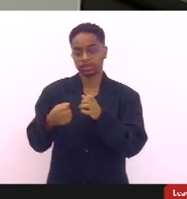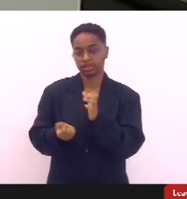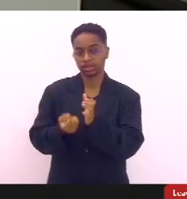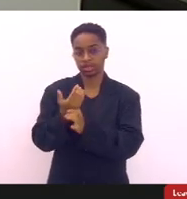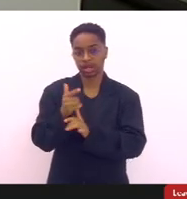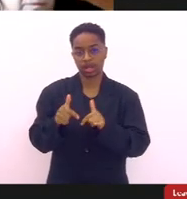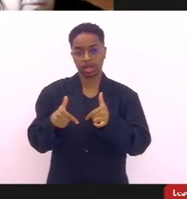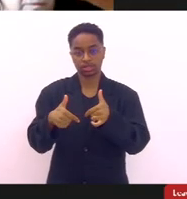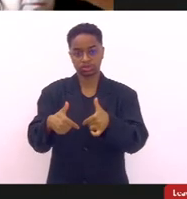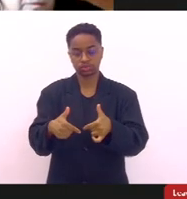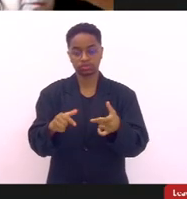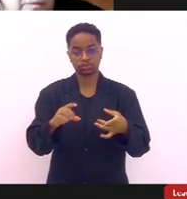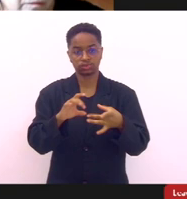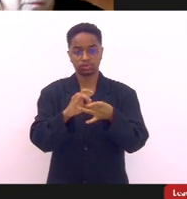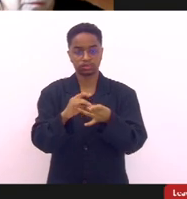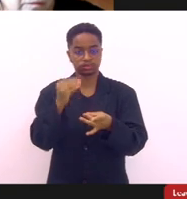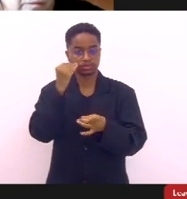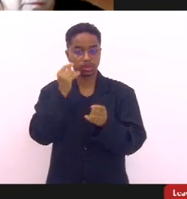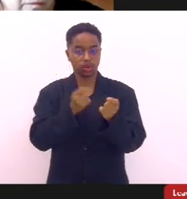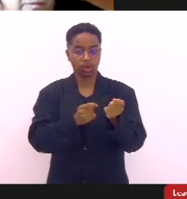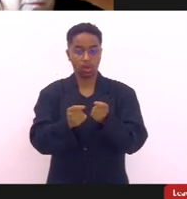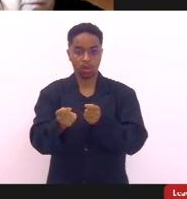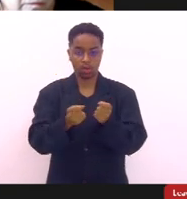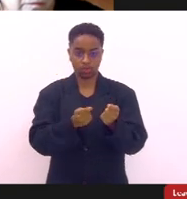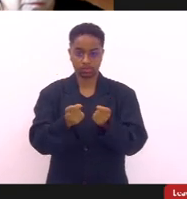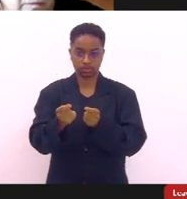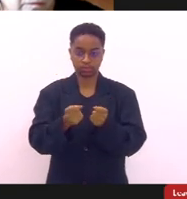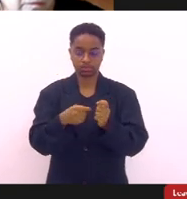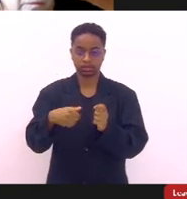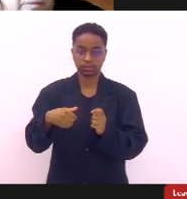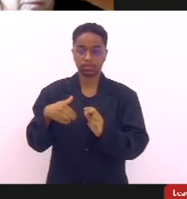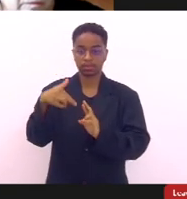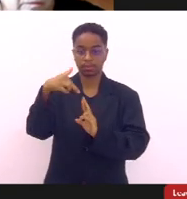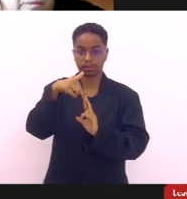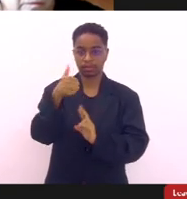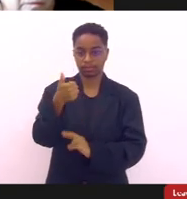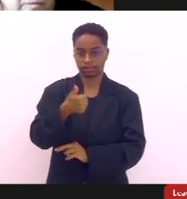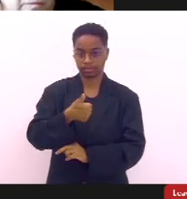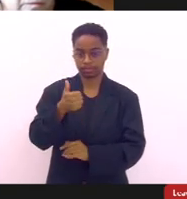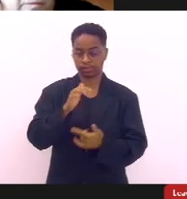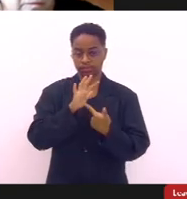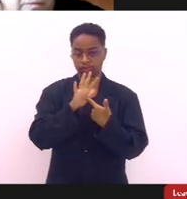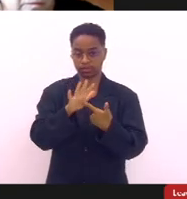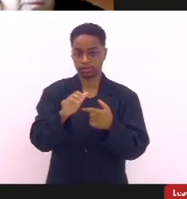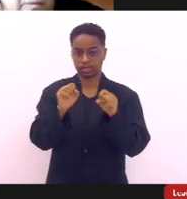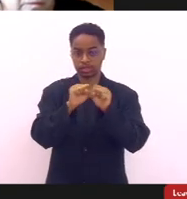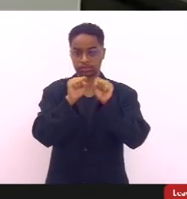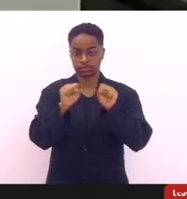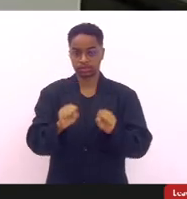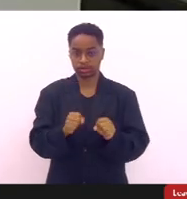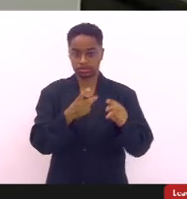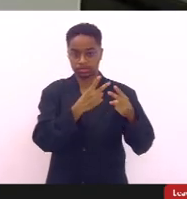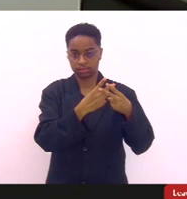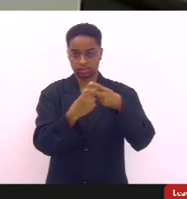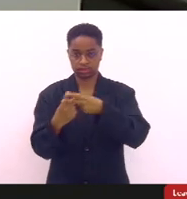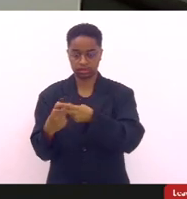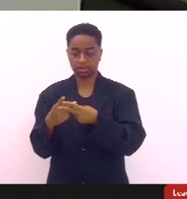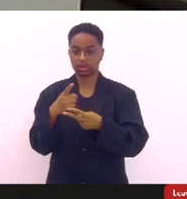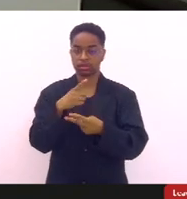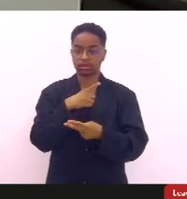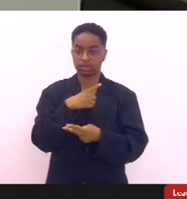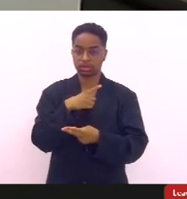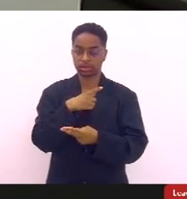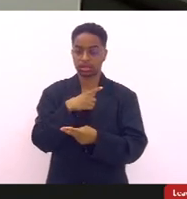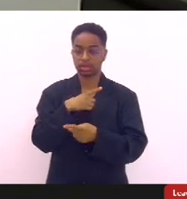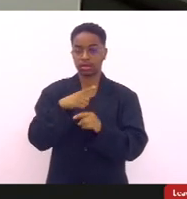ações conjuntas de controle. Parágrafo 1º. o sistema prisional possuirá os equipamentos